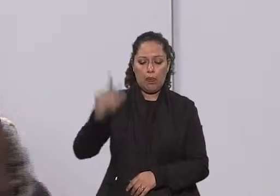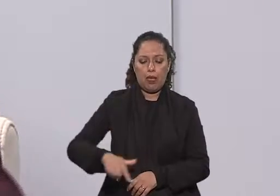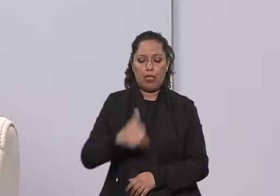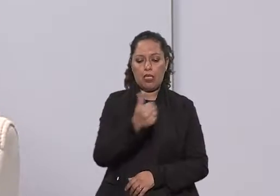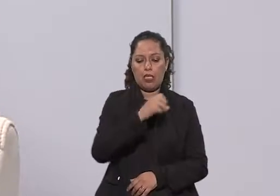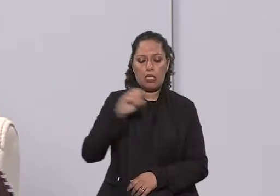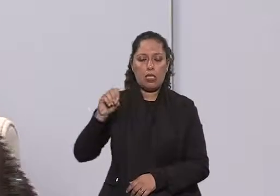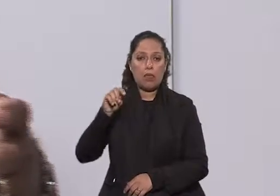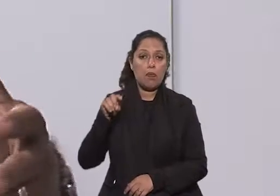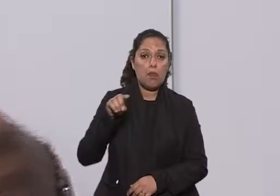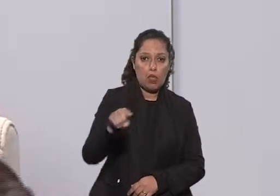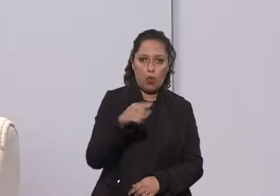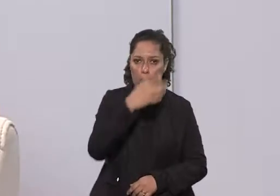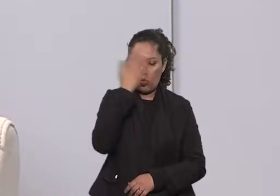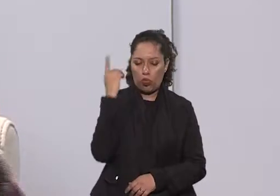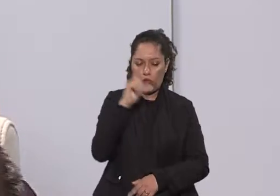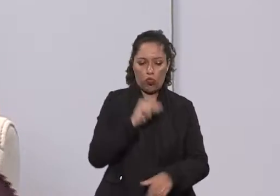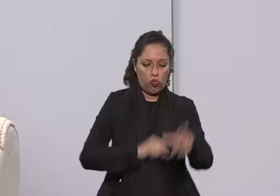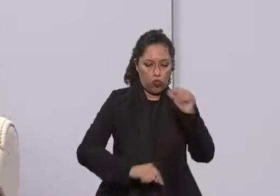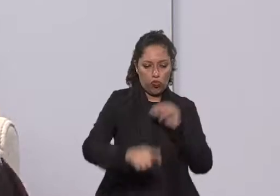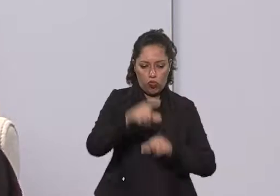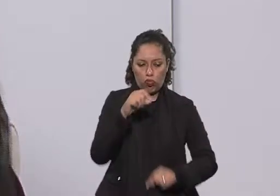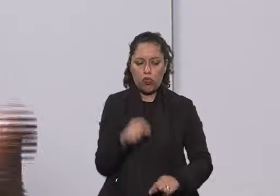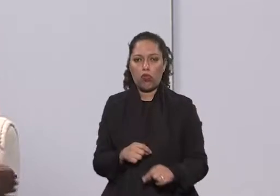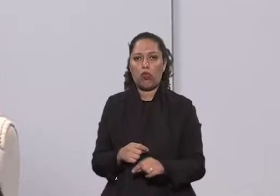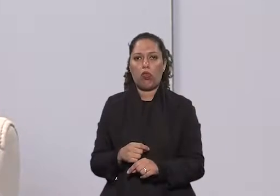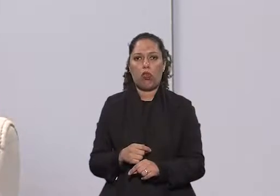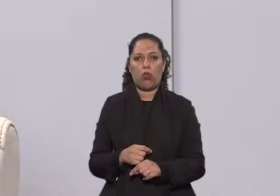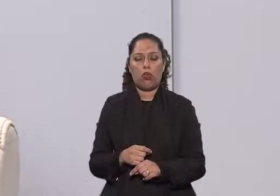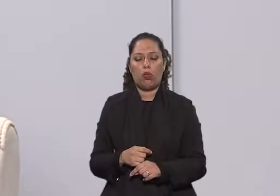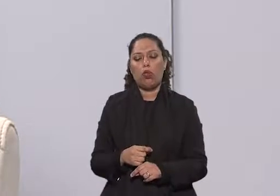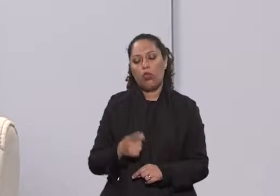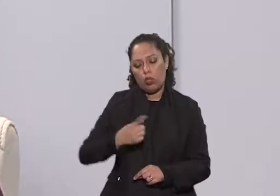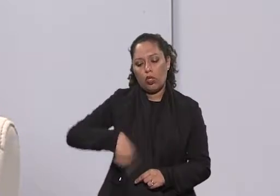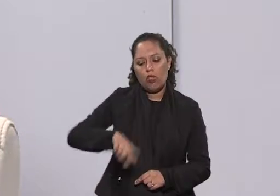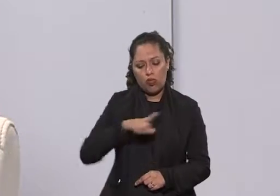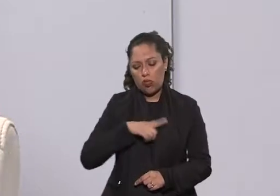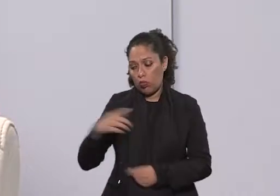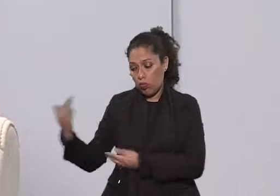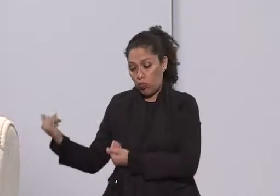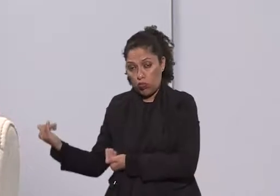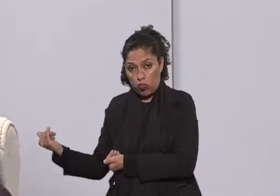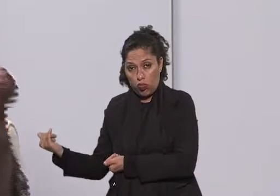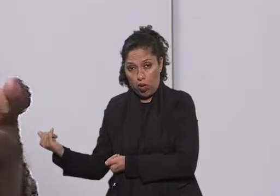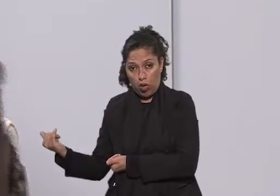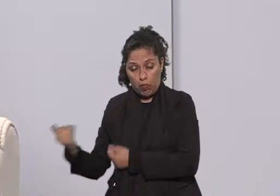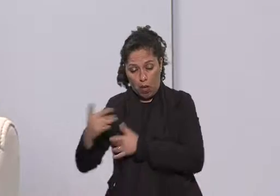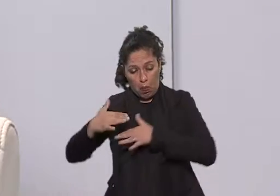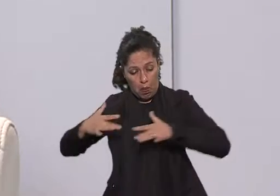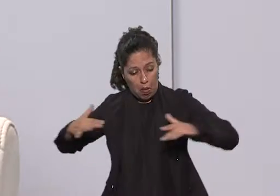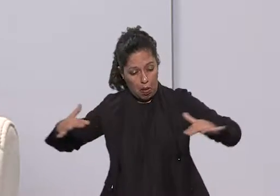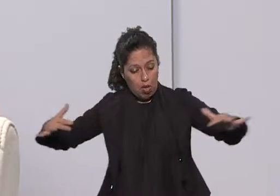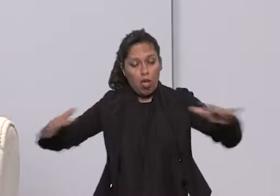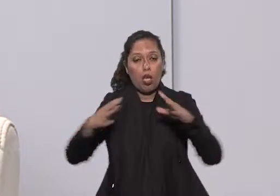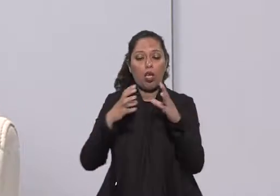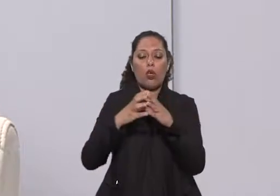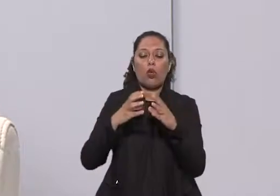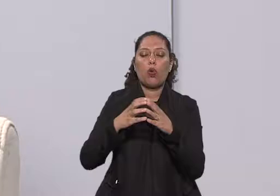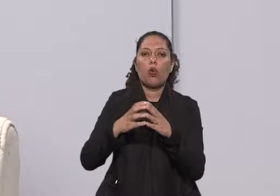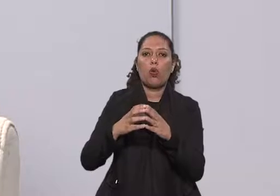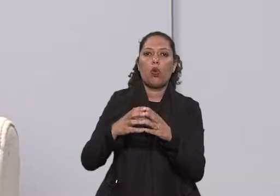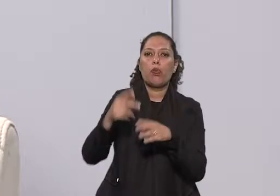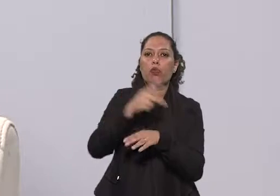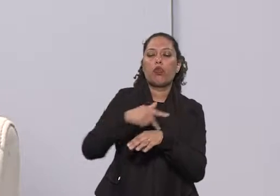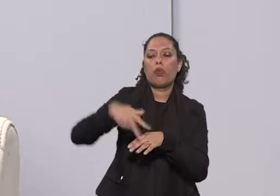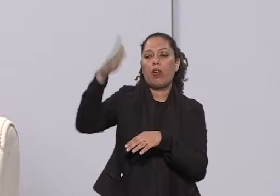participando no processo de seleção das peneiras e taça das favelas com nós temos jovens espalhados em vários clubes